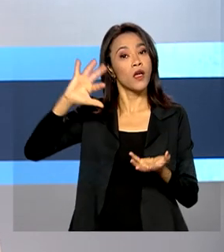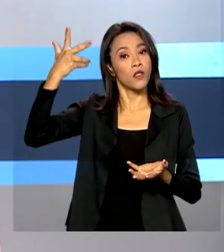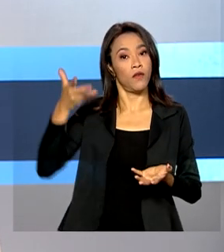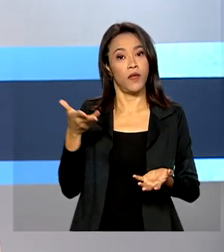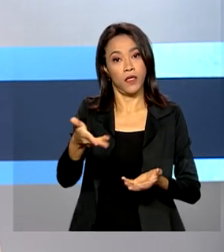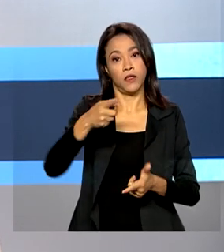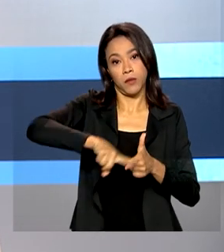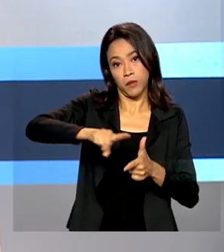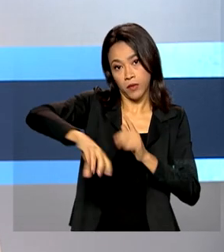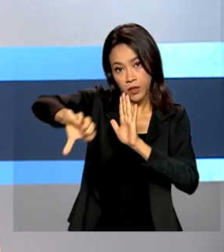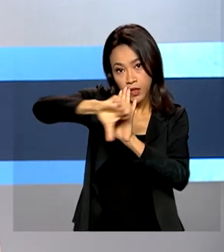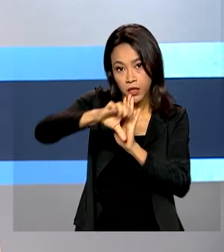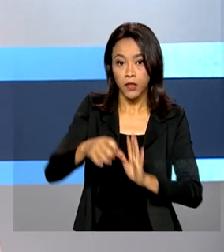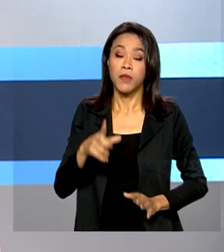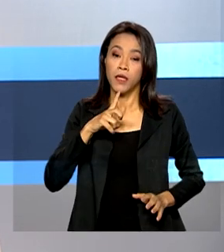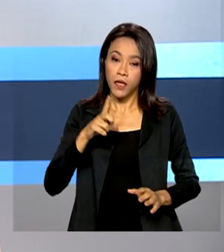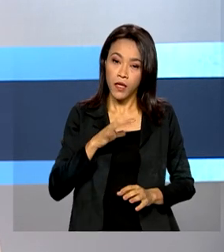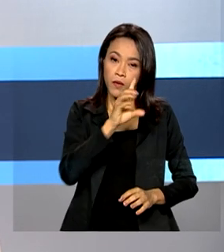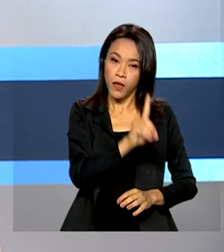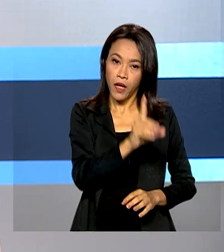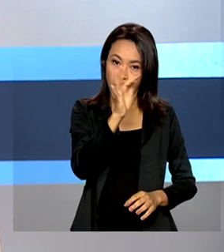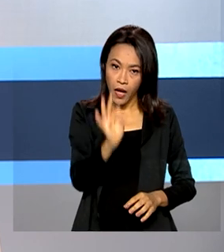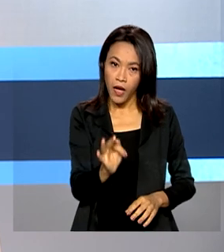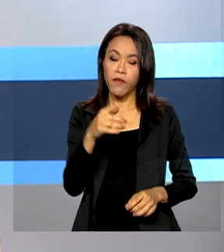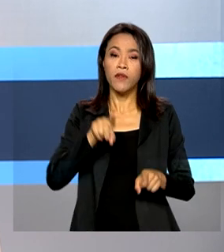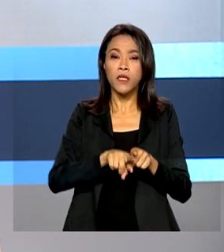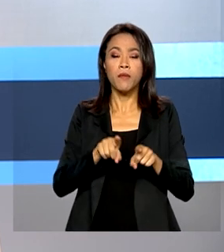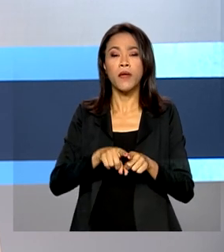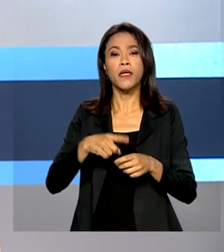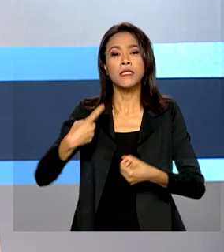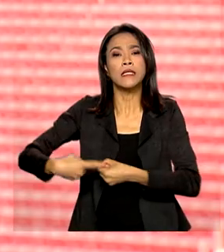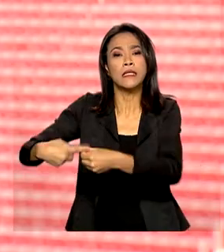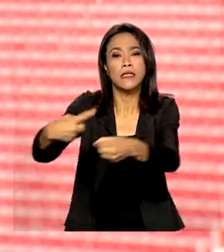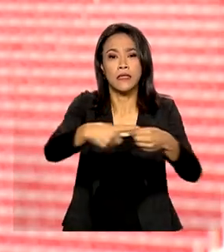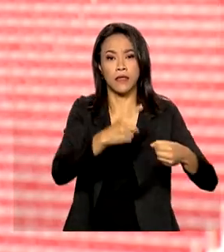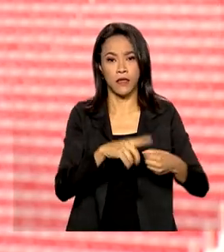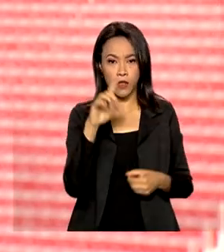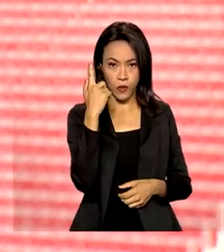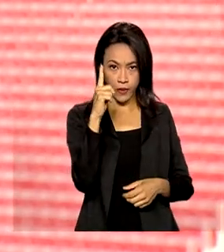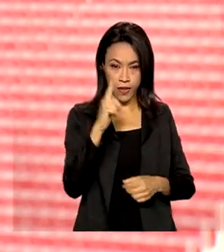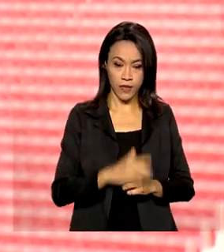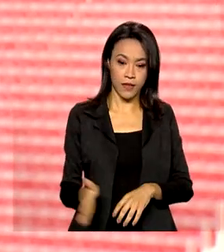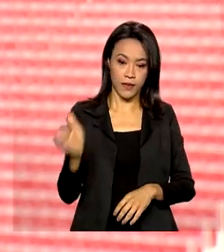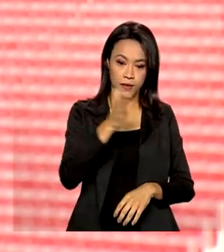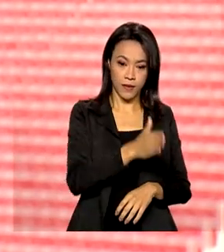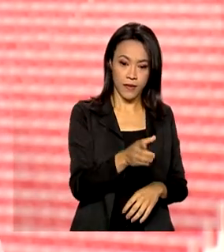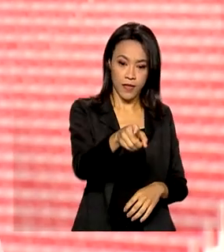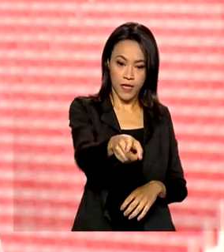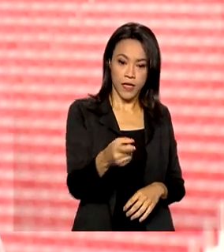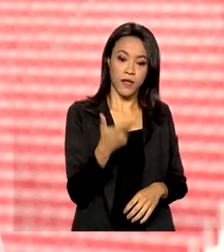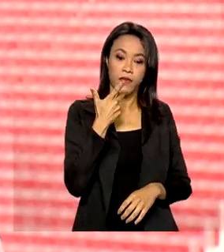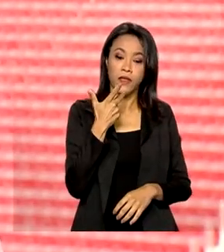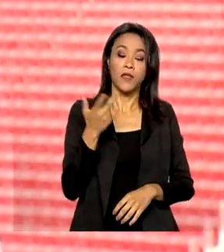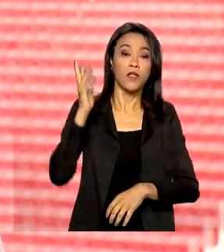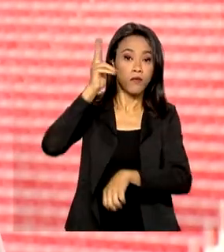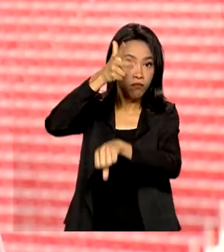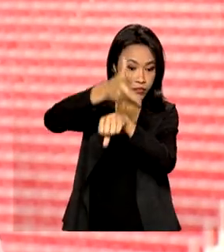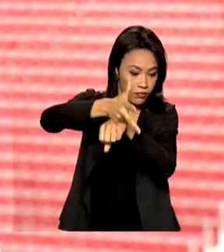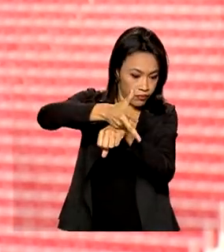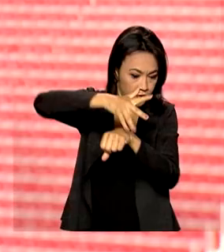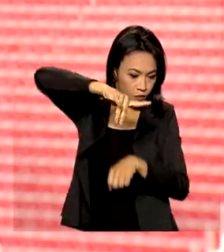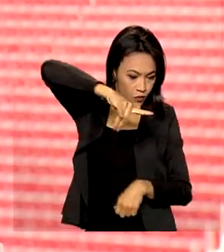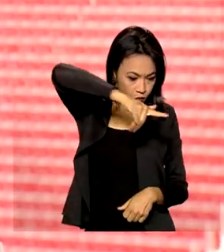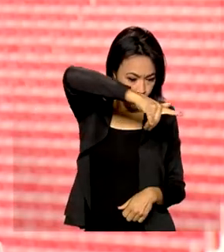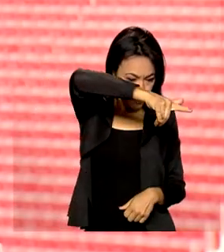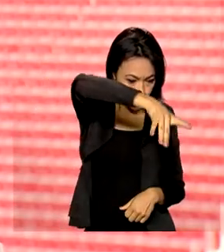os locais monitorados estão o Distrito Federal e cidades de Goiás no caso de um determinante de ocorreu um flagrante